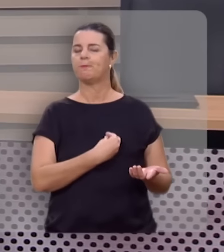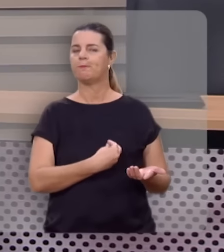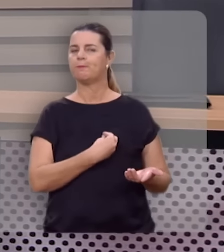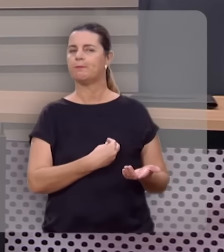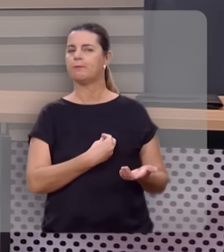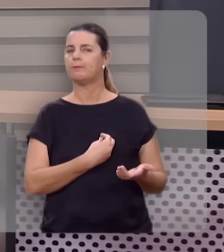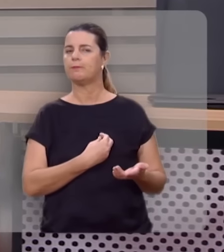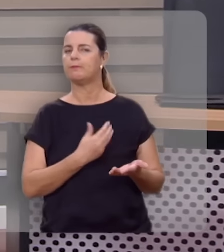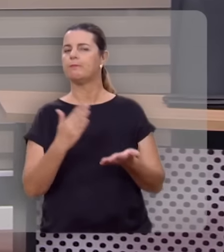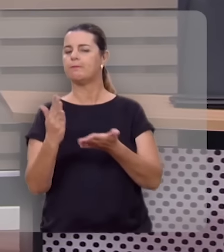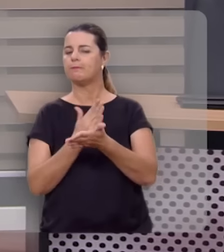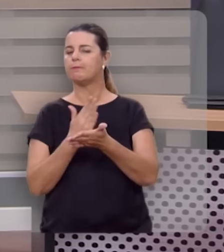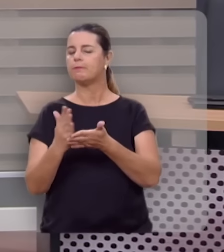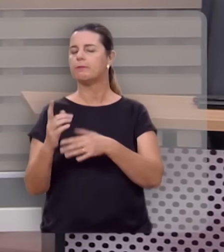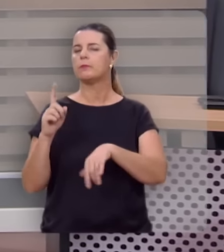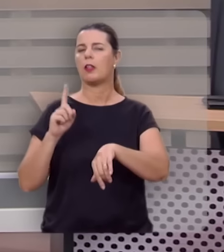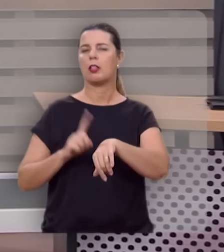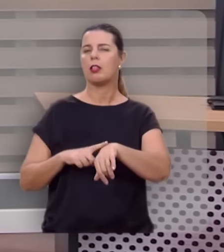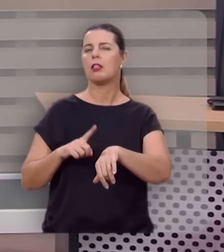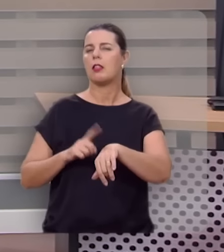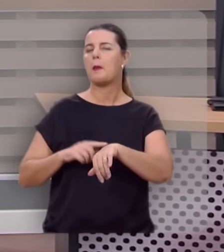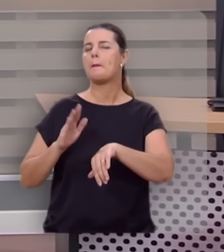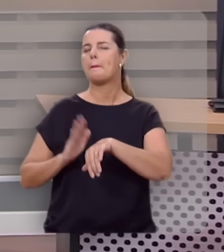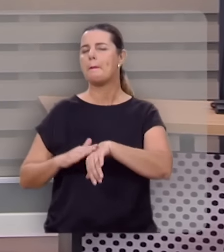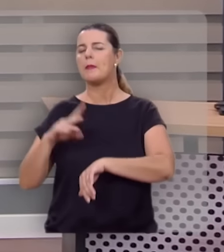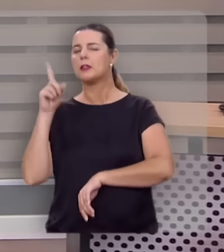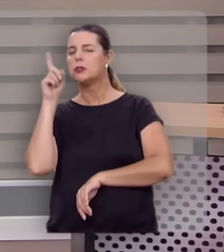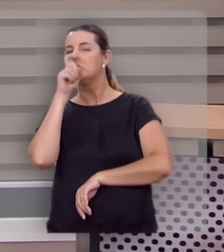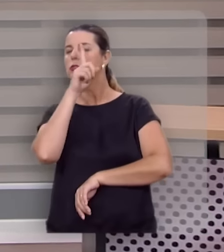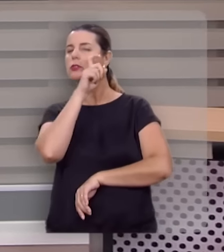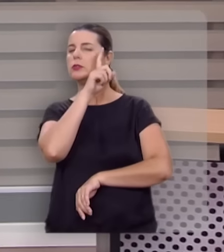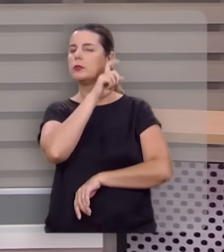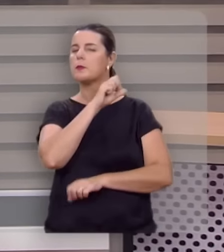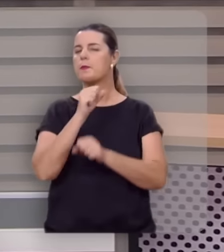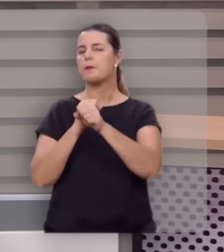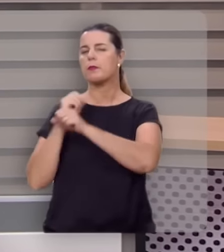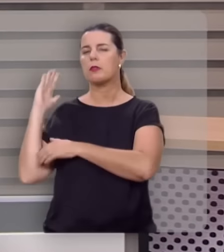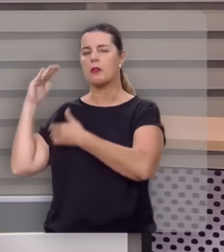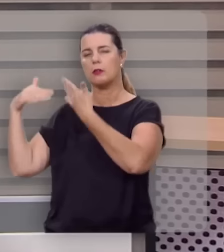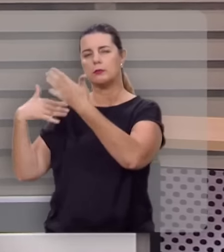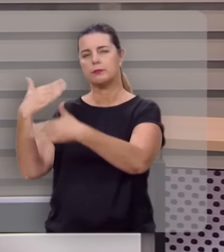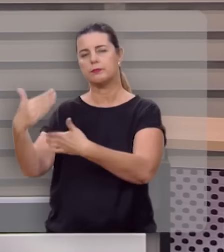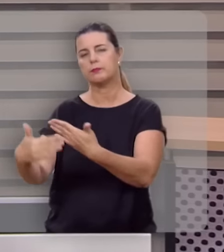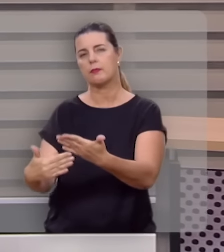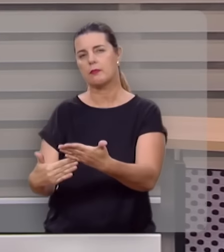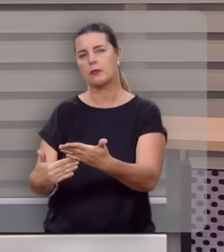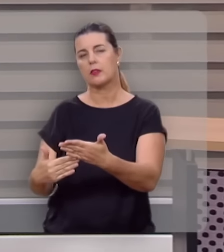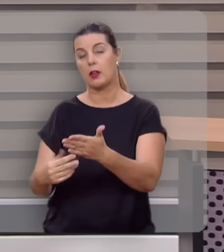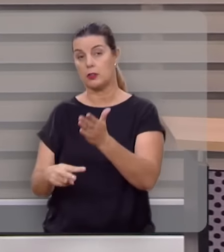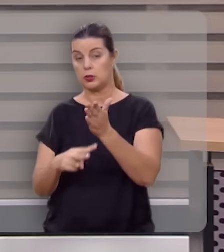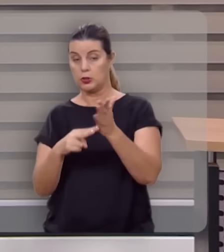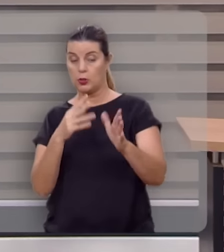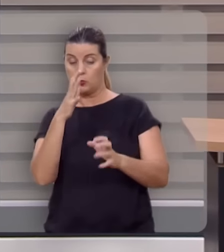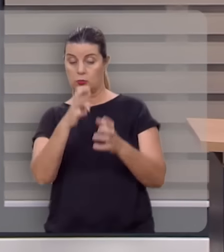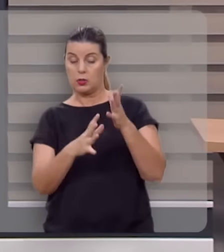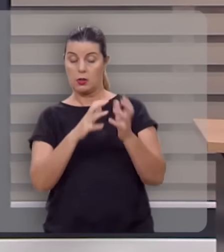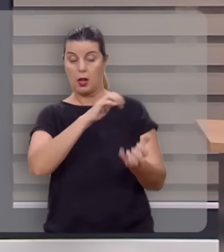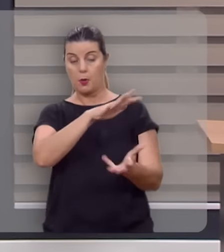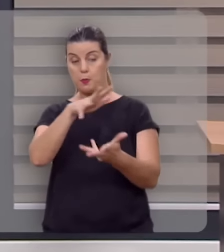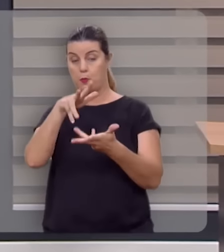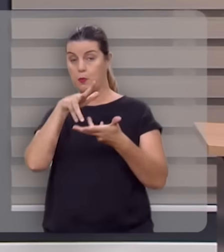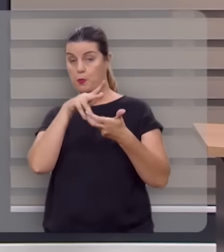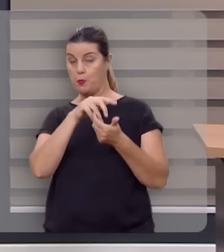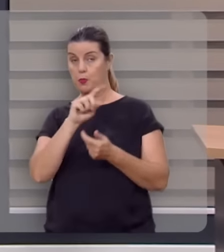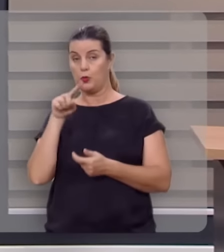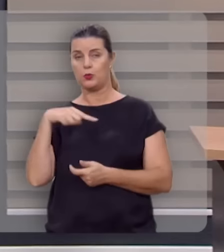vivendo talvez os tempos mais amargos dos últimos anos. Desde a Segunda Guerra